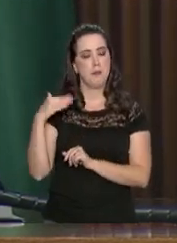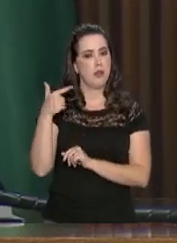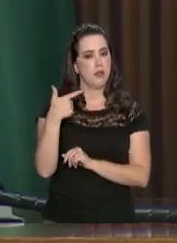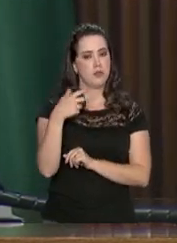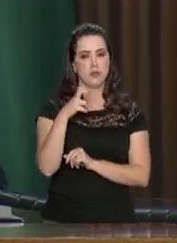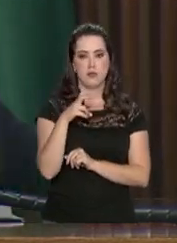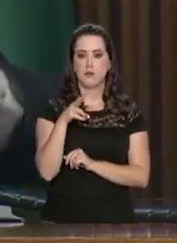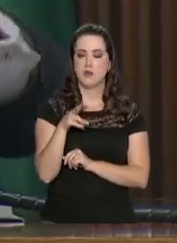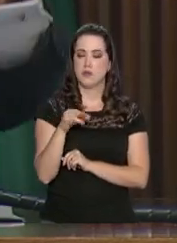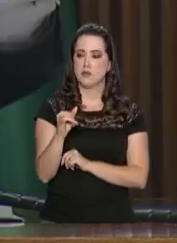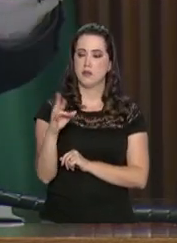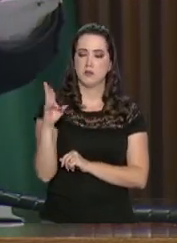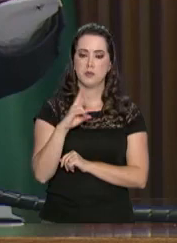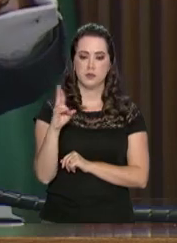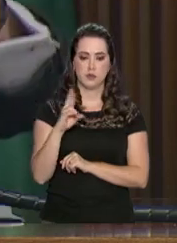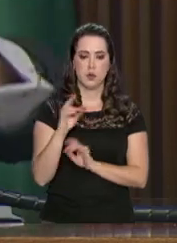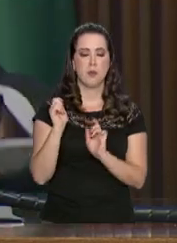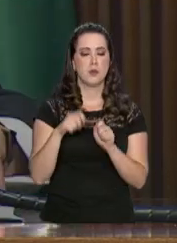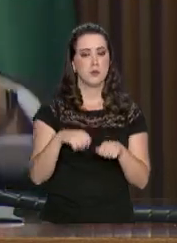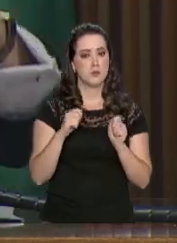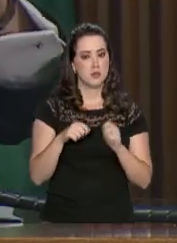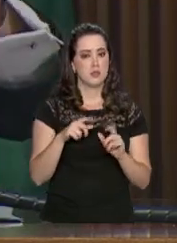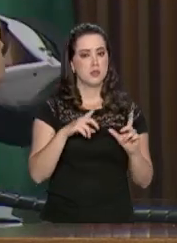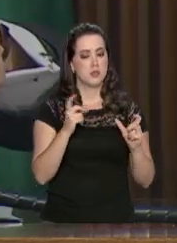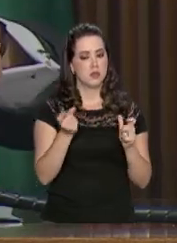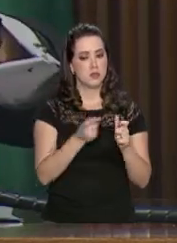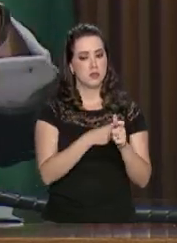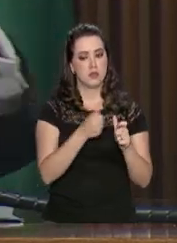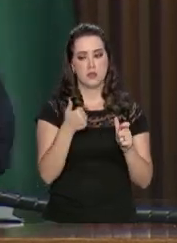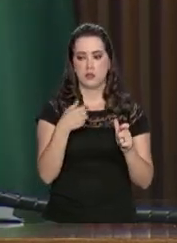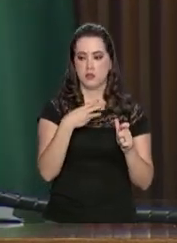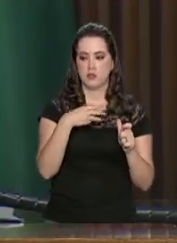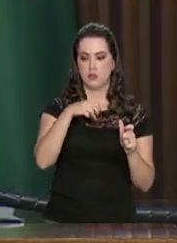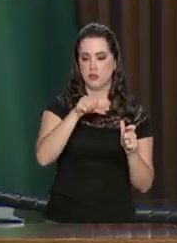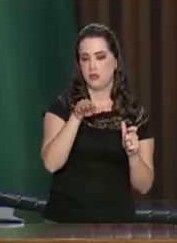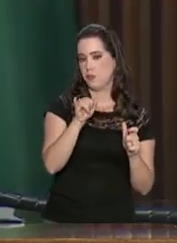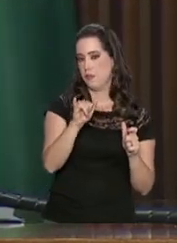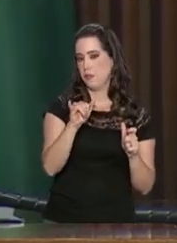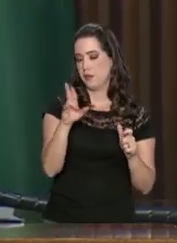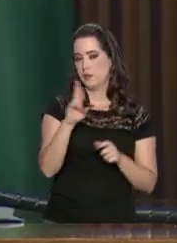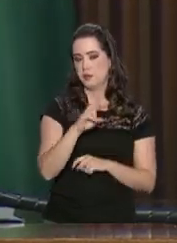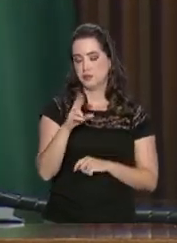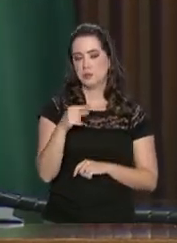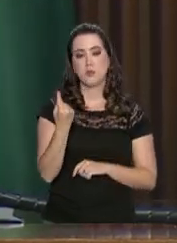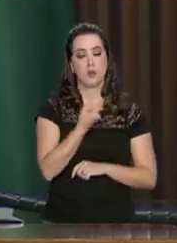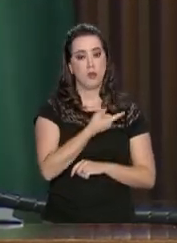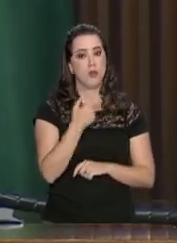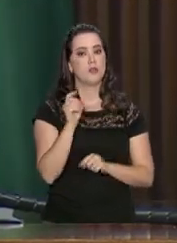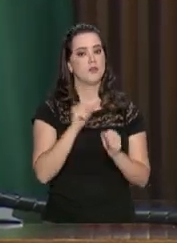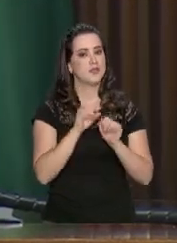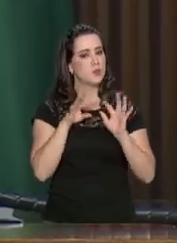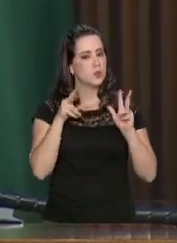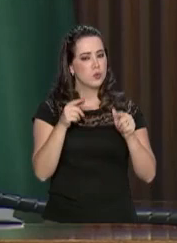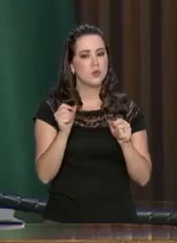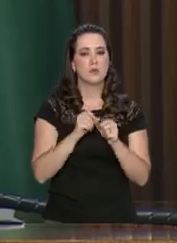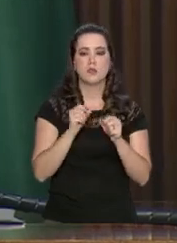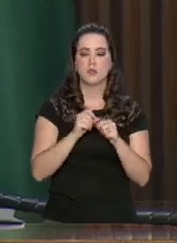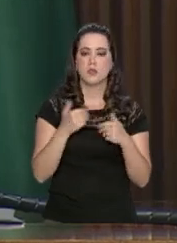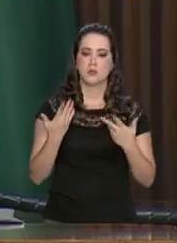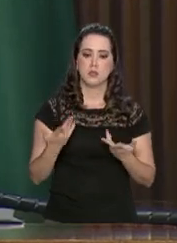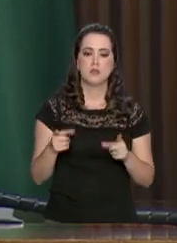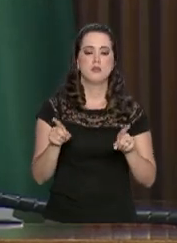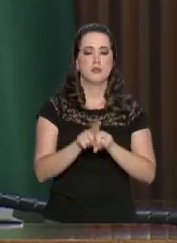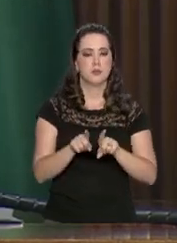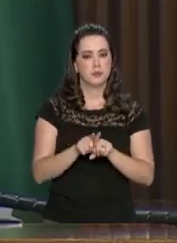que está permitindo no more próximo orçamento 10 139 bilhões ou seja sem embargo de nós temos feito tudo que nós fizemos